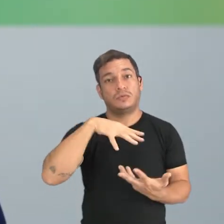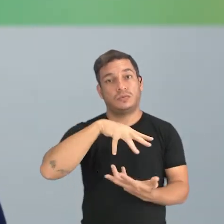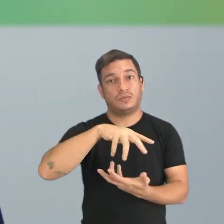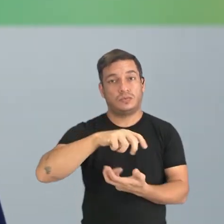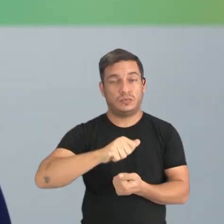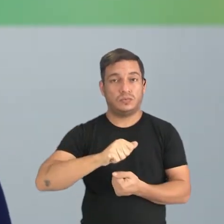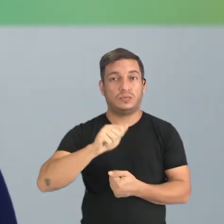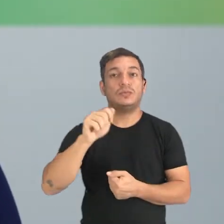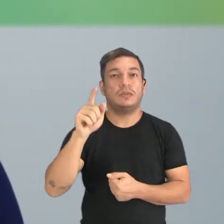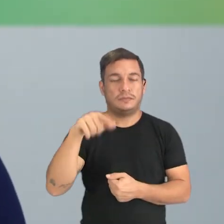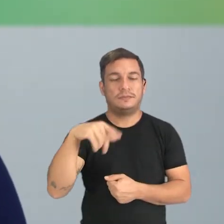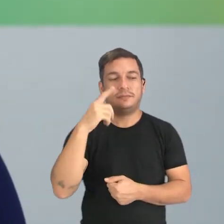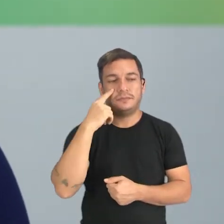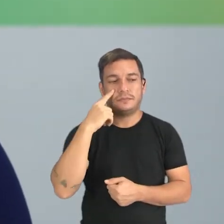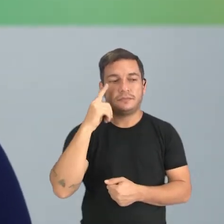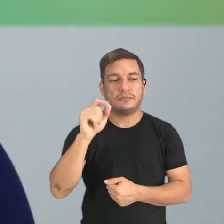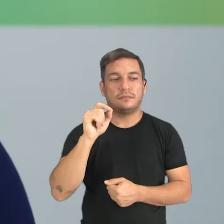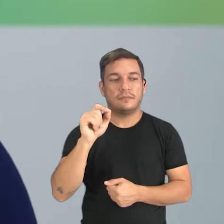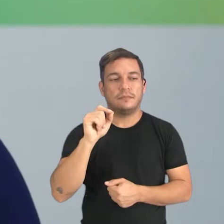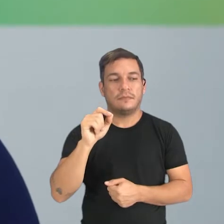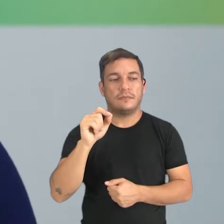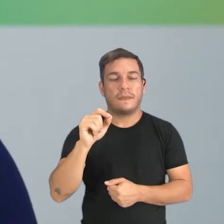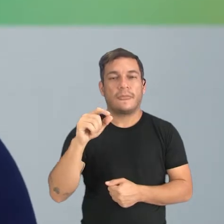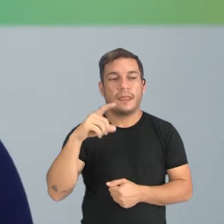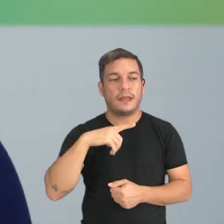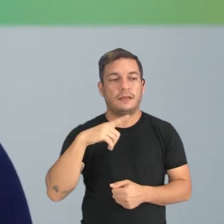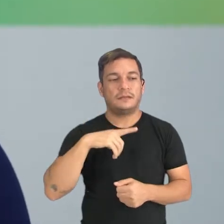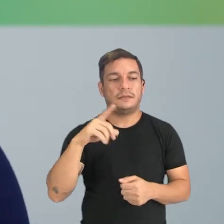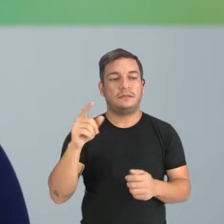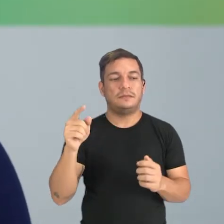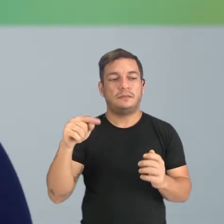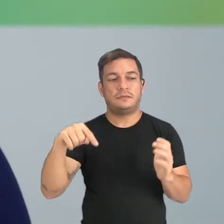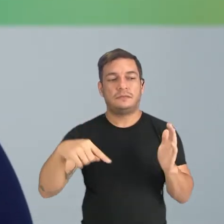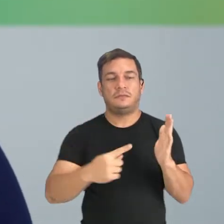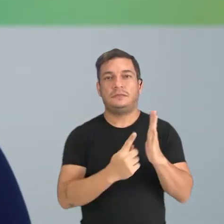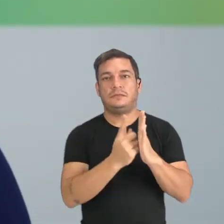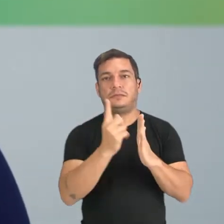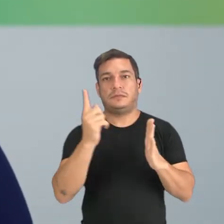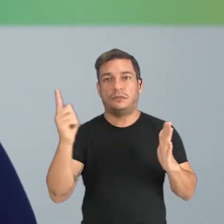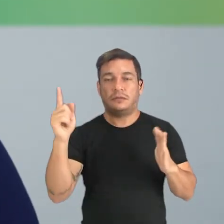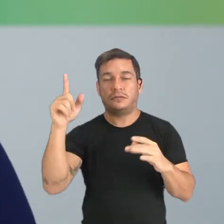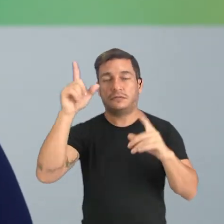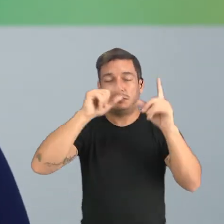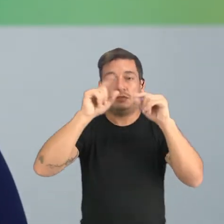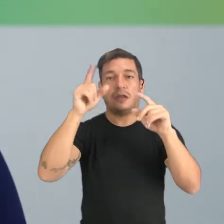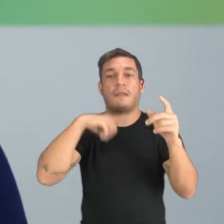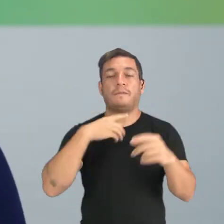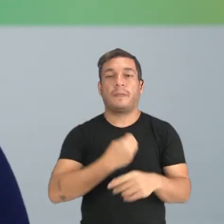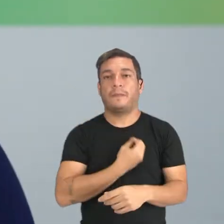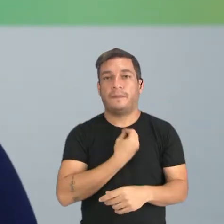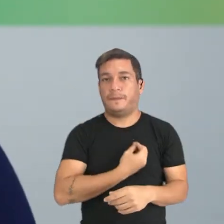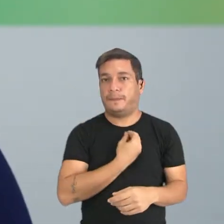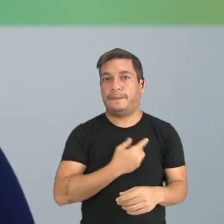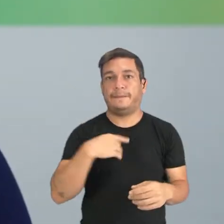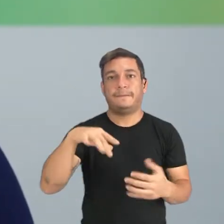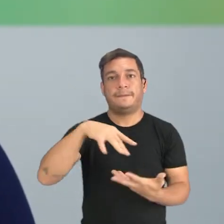universo e essa estrela que fornece a principal luz para a vida na